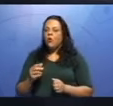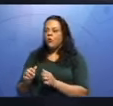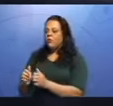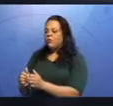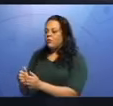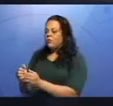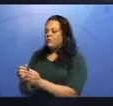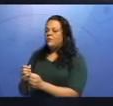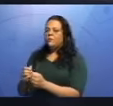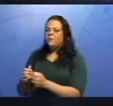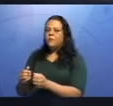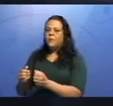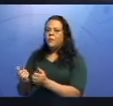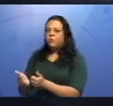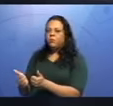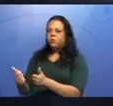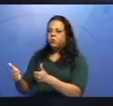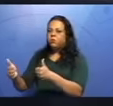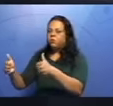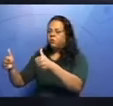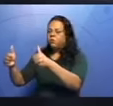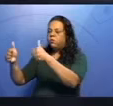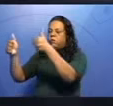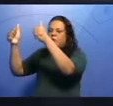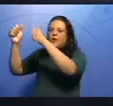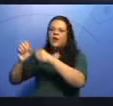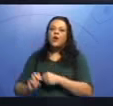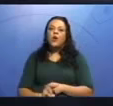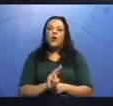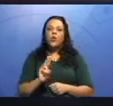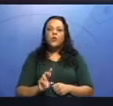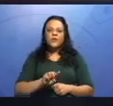de mármore. Ok? O uso da vírgula aí.